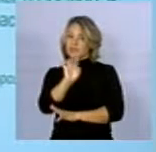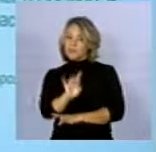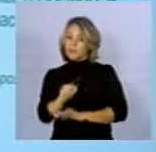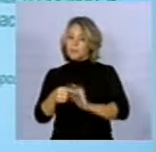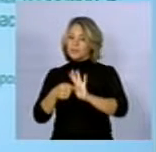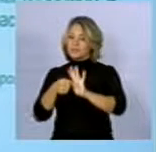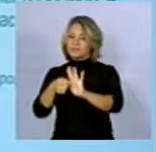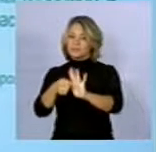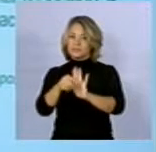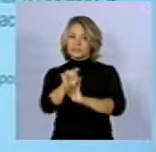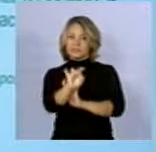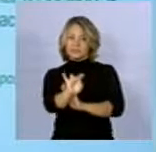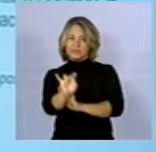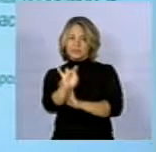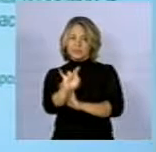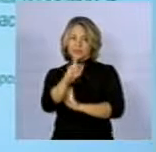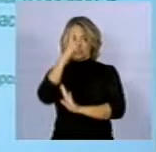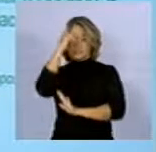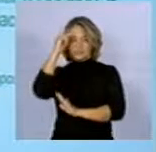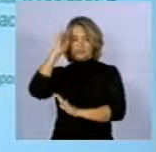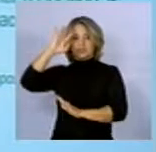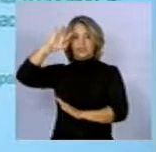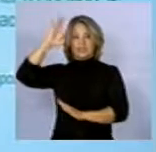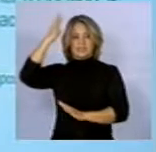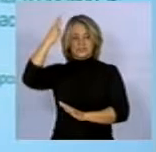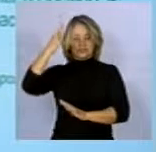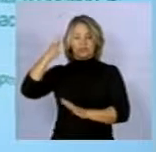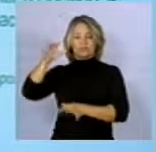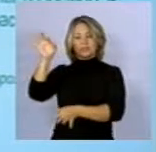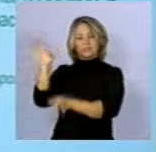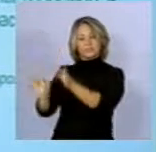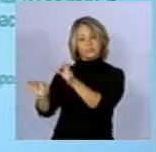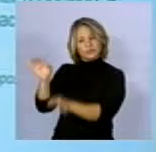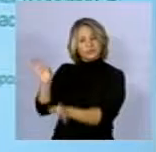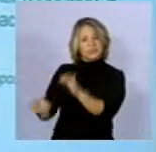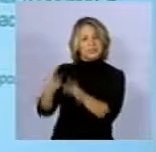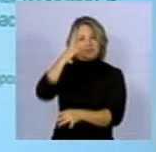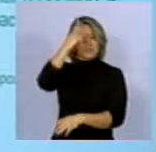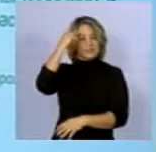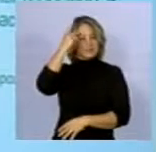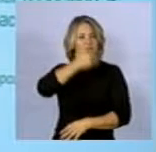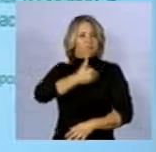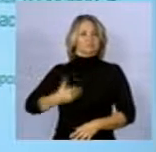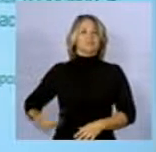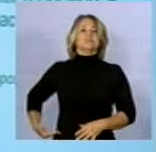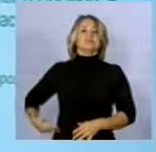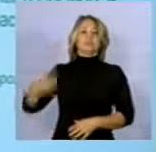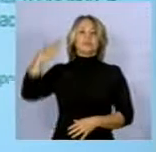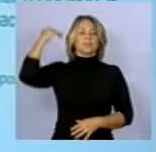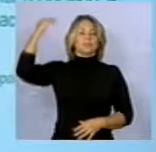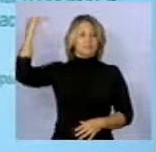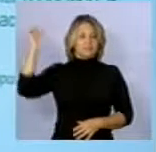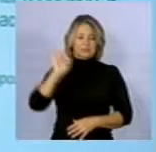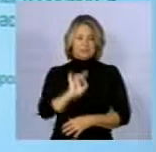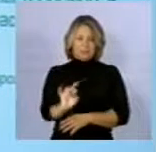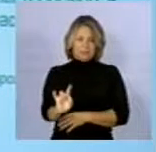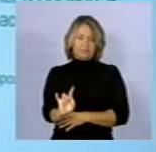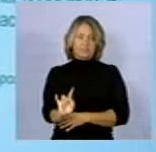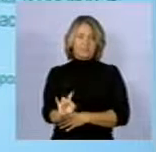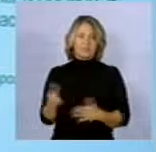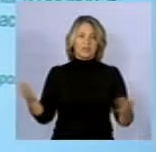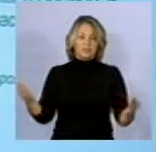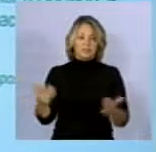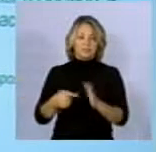é para os tomadores de decisão, os juízes e as autoridades. Em relação à credibilidade, conforme